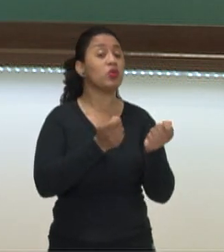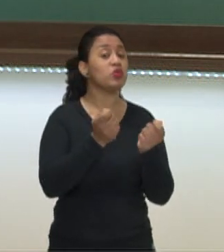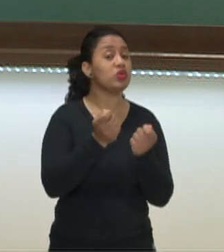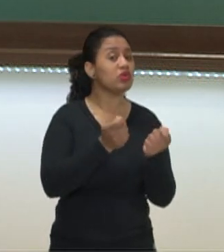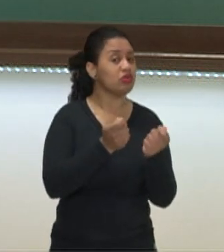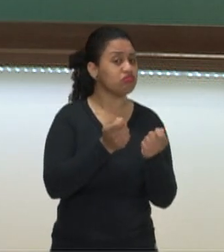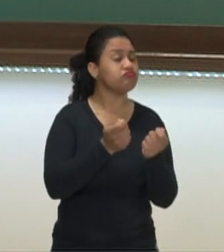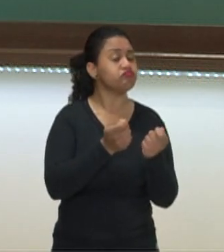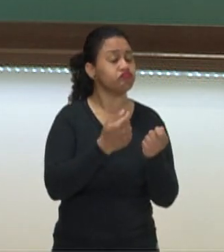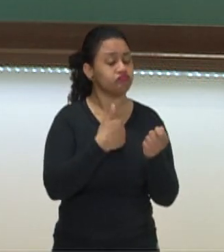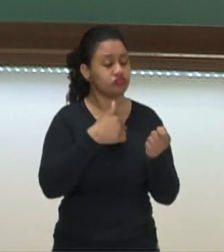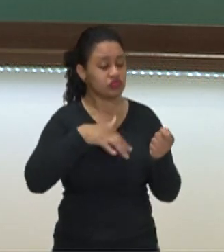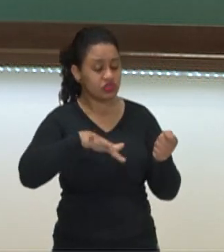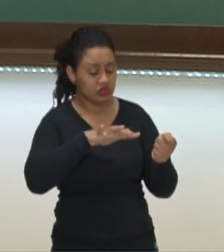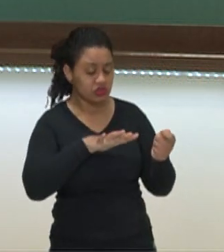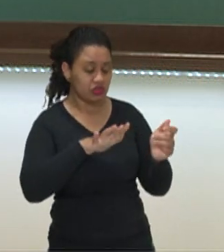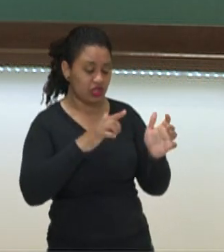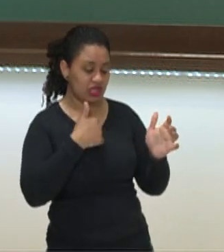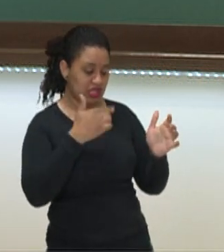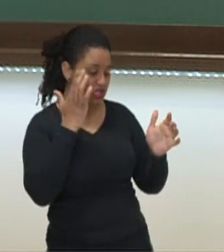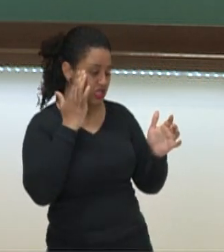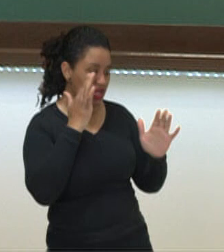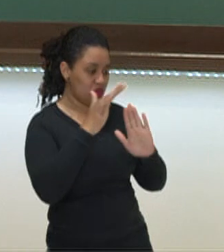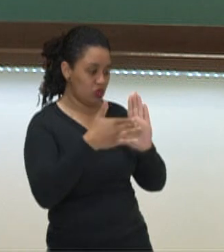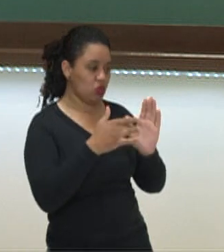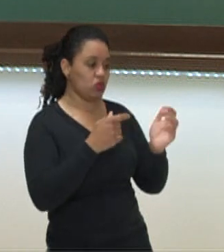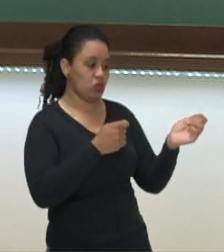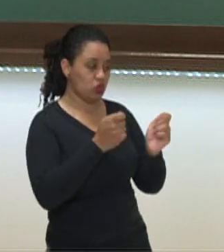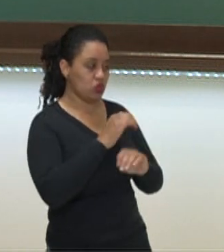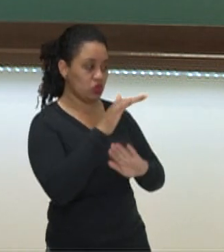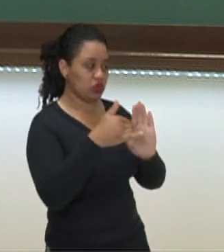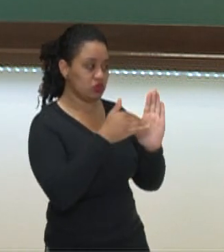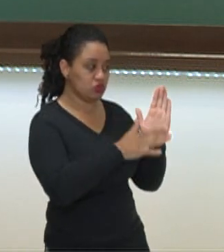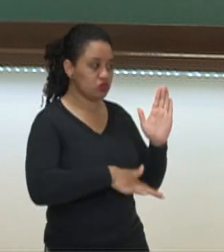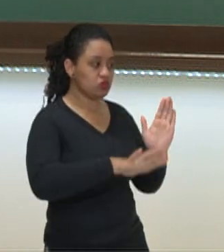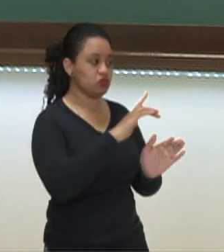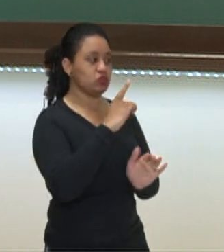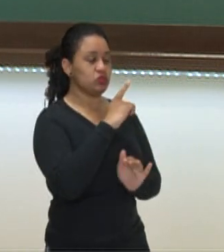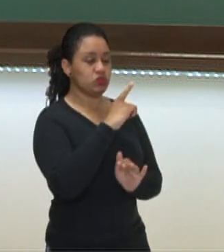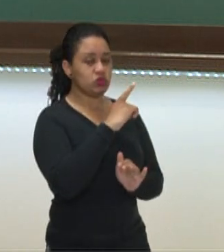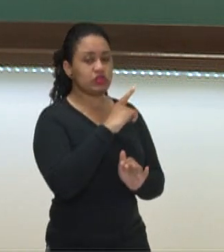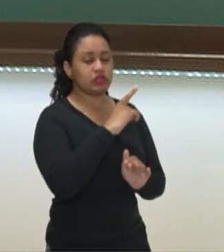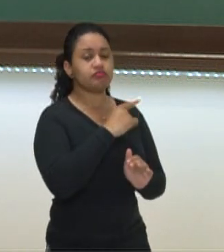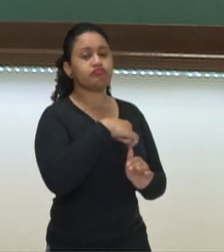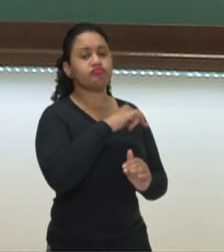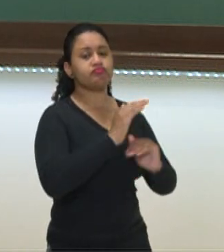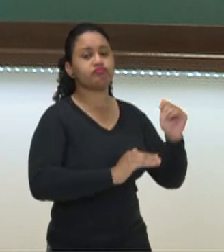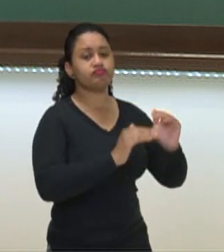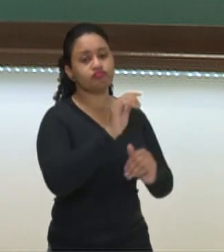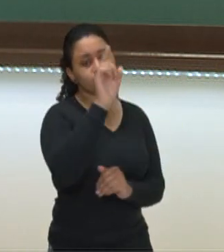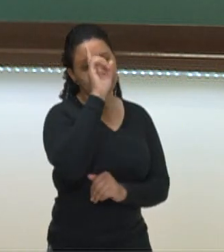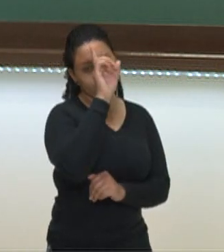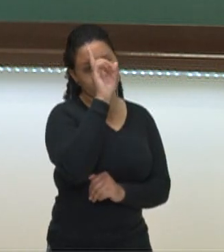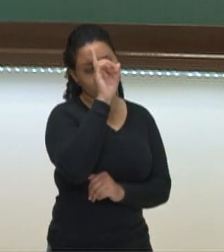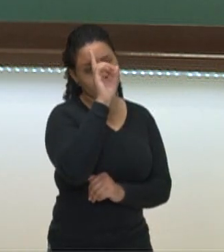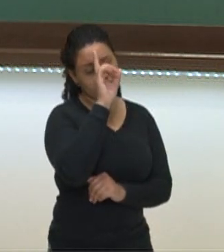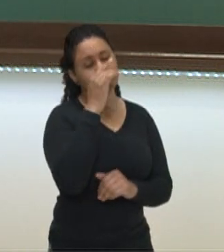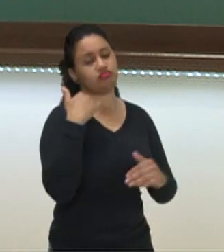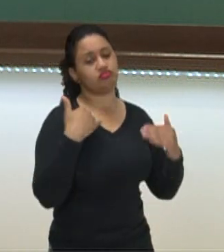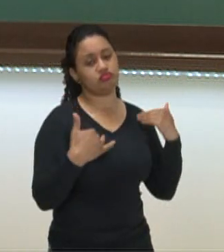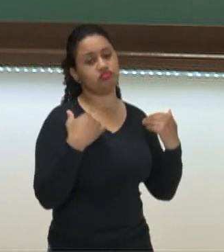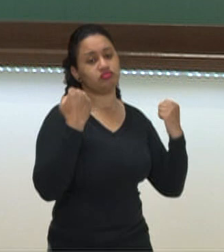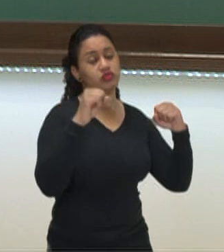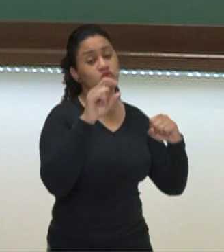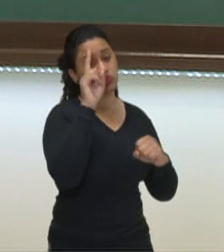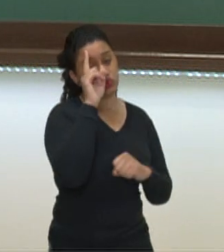Eu saio um pouquinho daquele risco calculado, aquele risco habitual que eu tenho nas atividades do dia a dia, nas atividades físicas do dia a